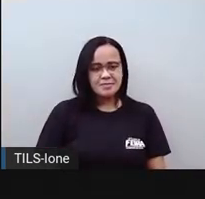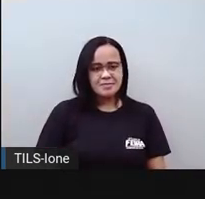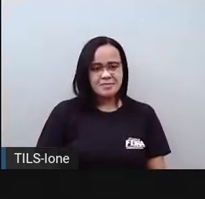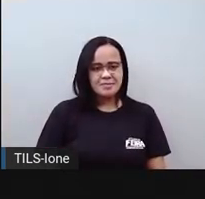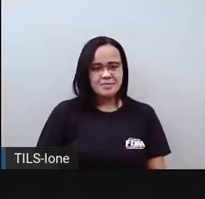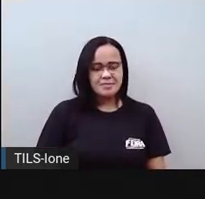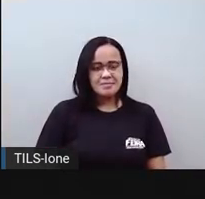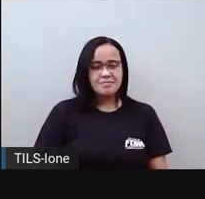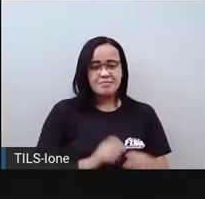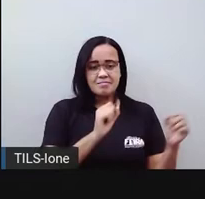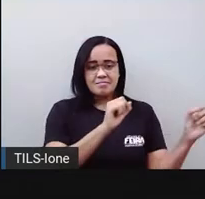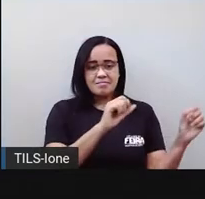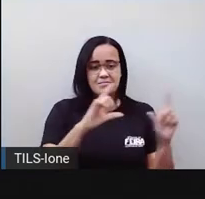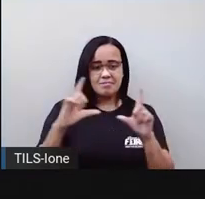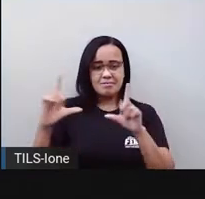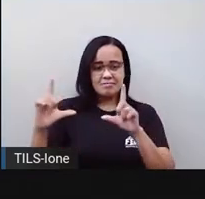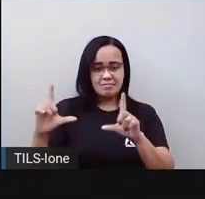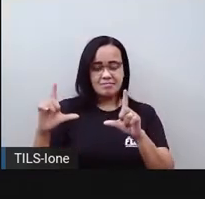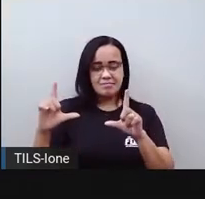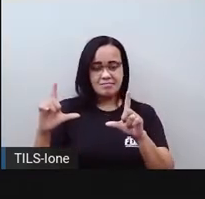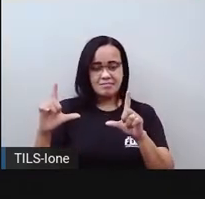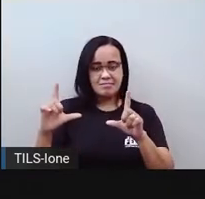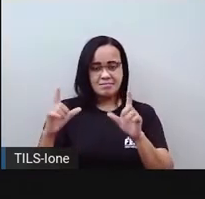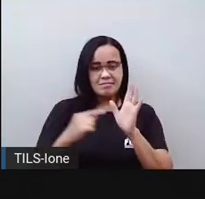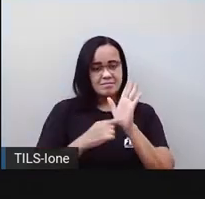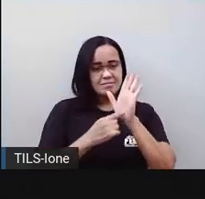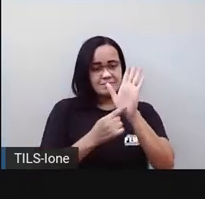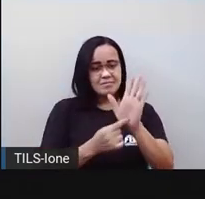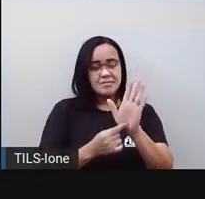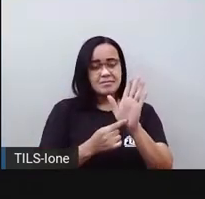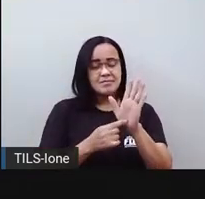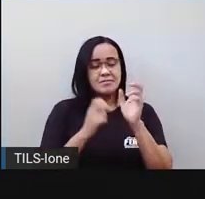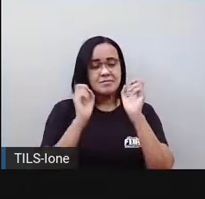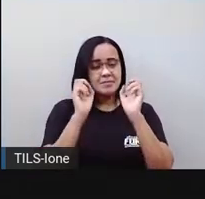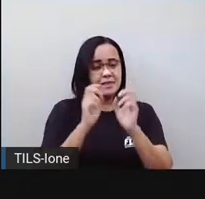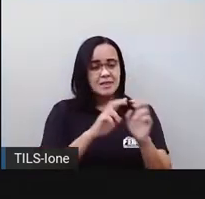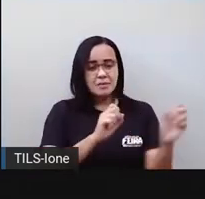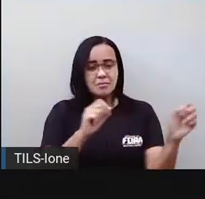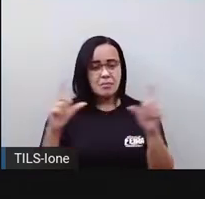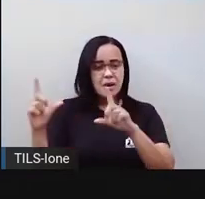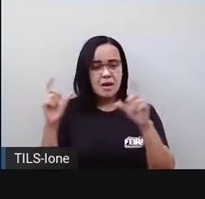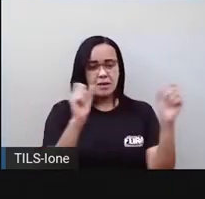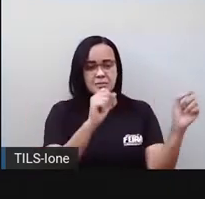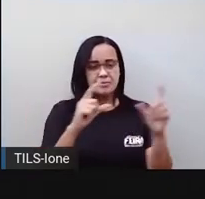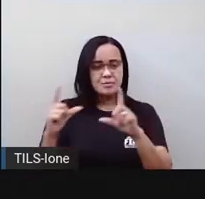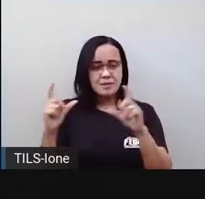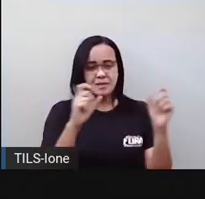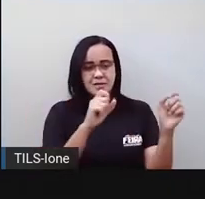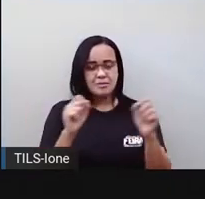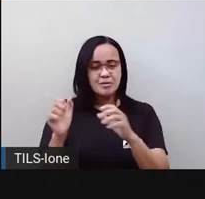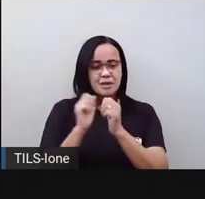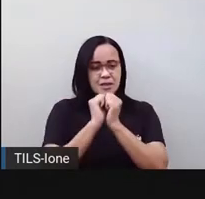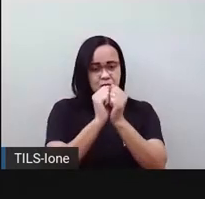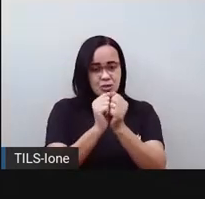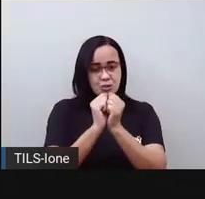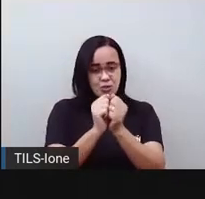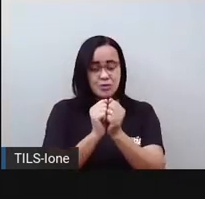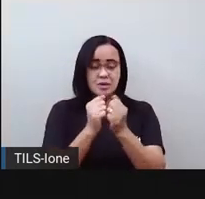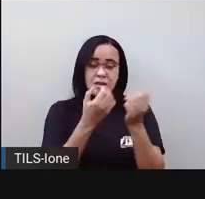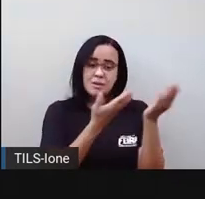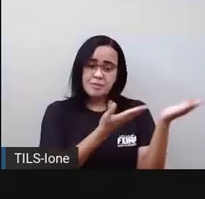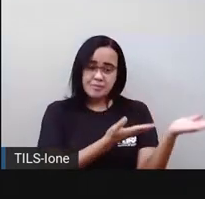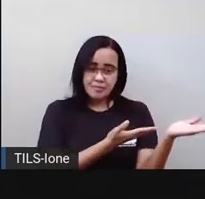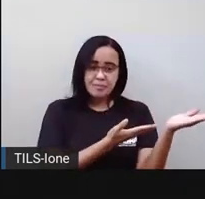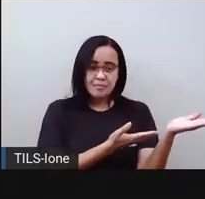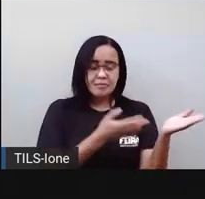Deixa eu colocar aqui os meus slides para a gente poder ir acompanhando. Então, eu sou a Prodeia, né? A